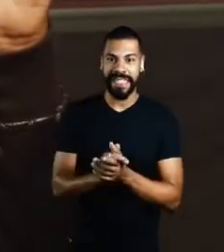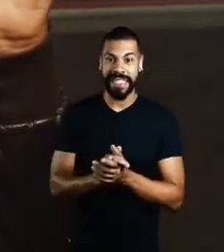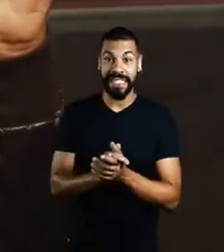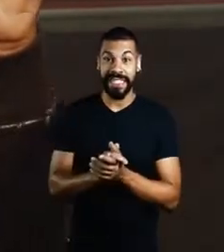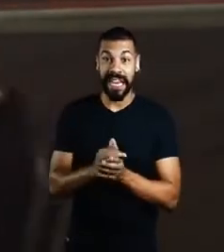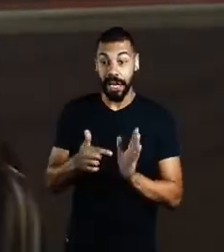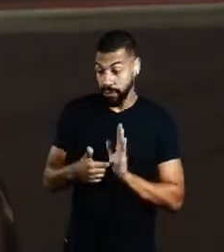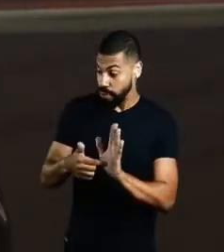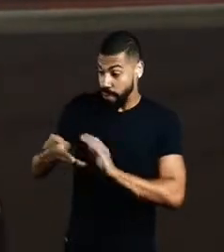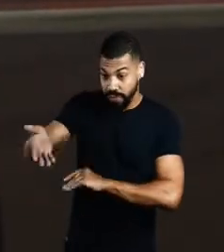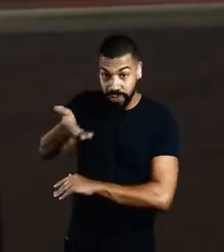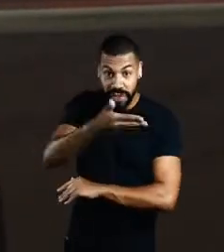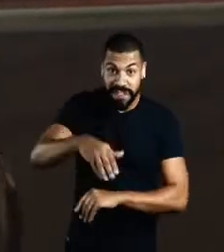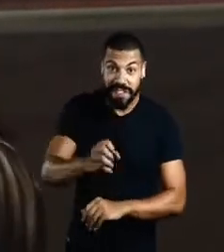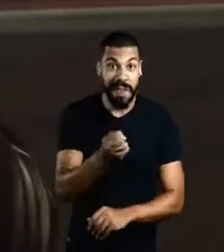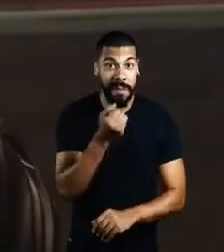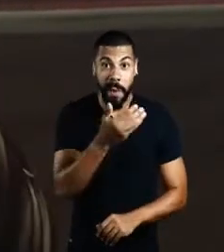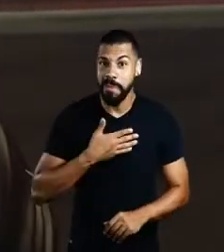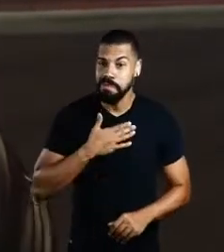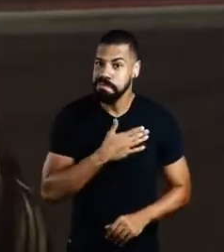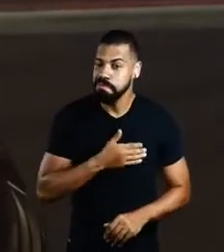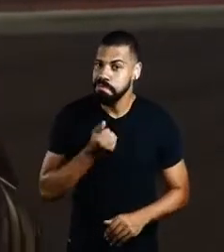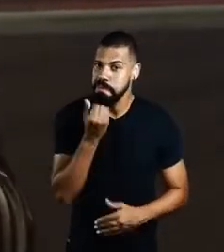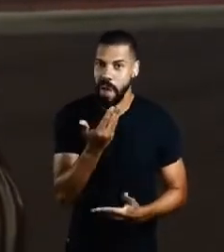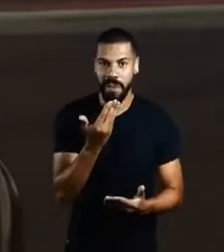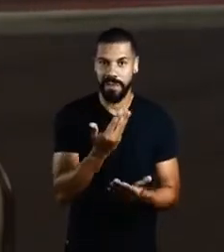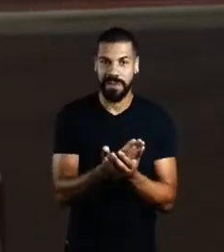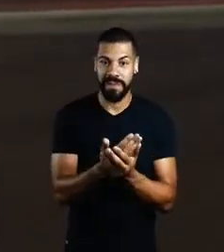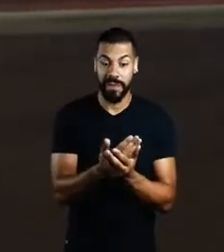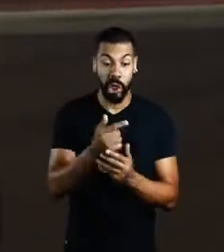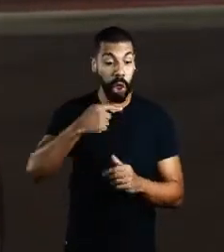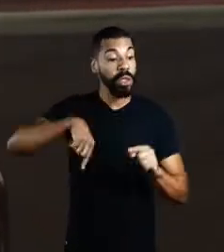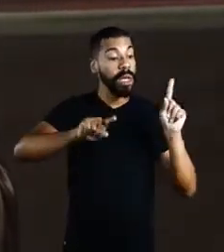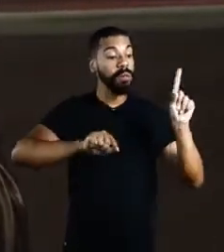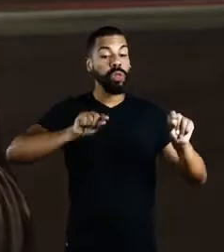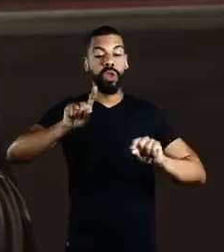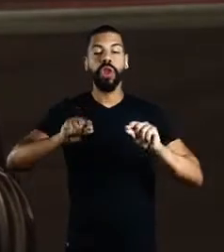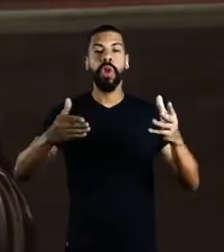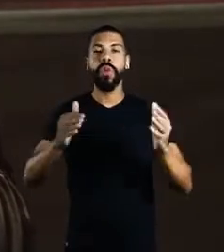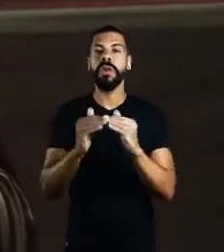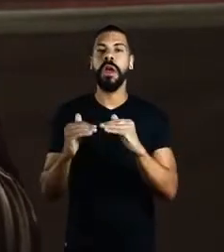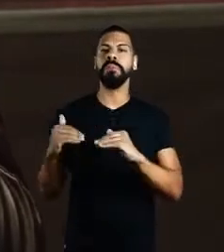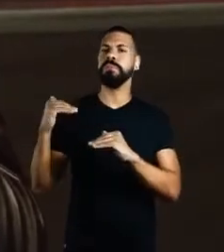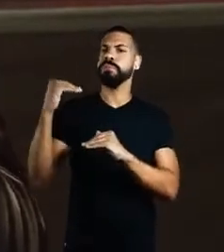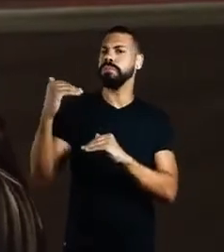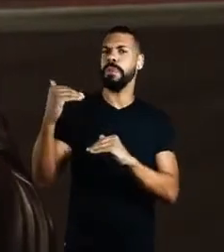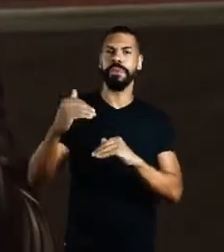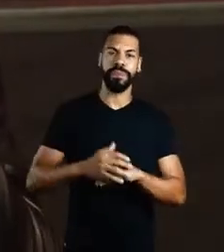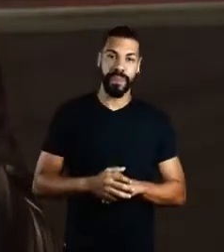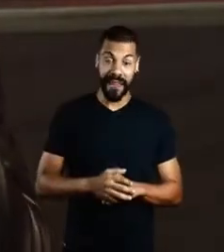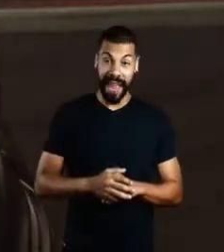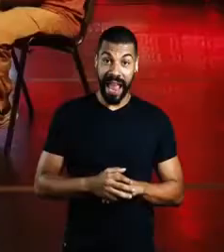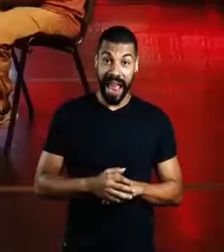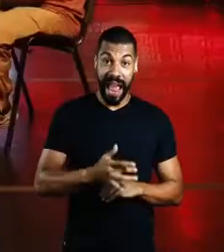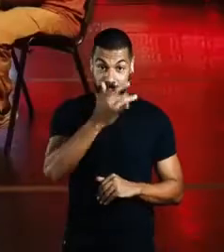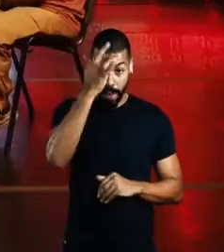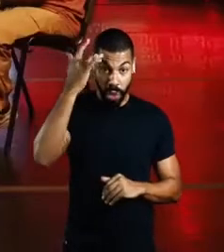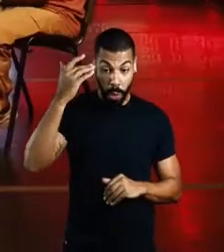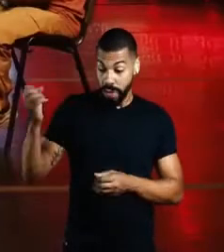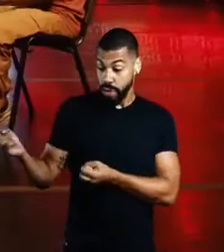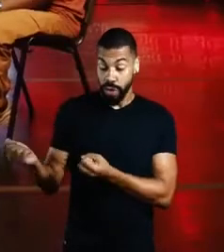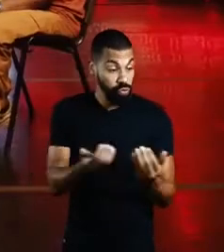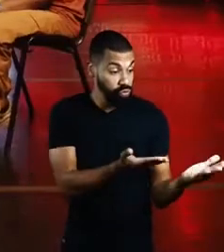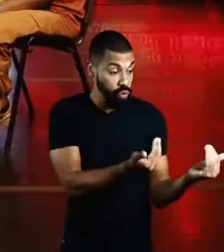irmão. Isso é bom. Tem que nivelar por cima. Fazer com que tá vindo, com as pessoas que estão vindo... Porra,